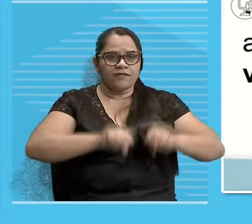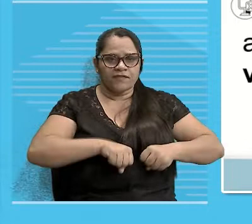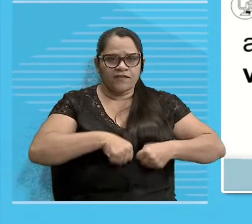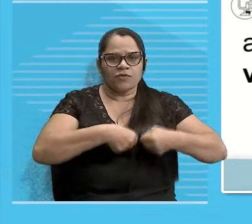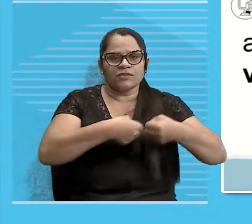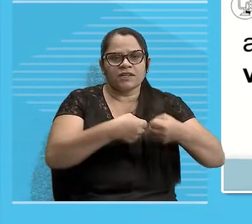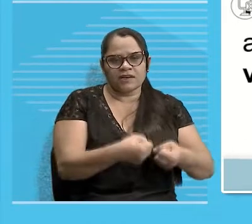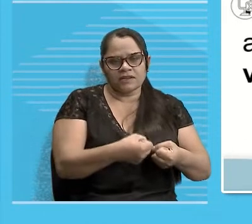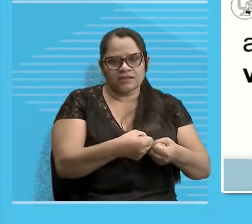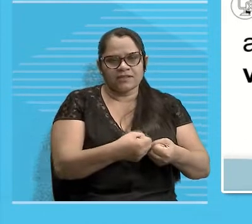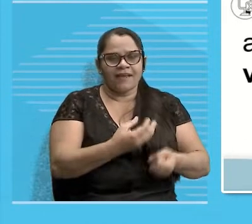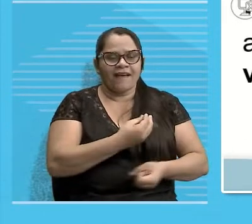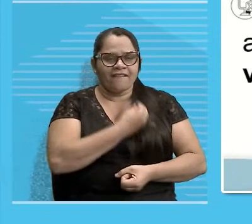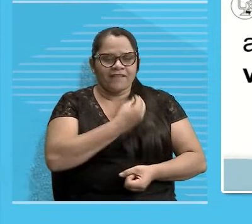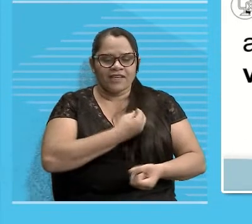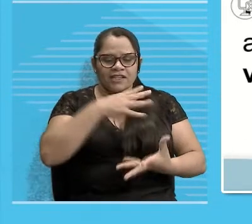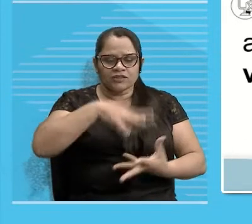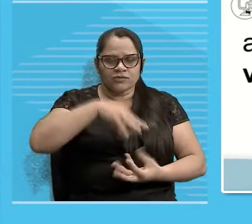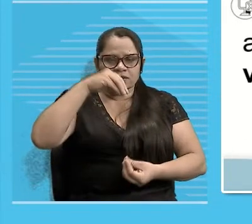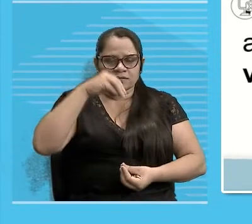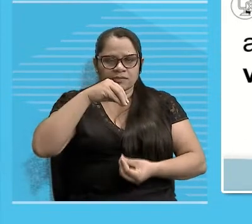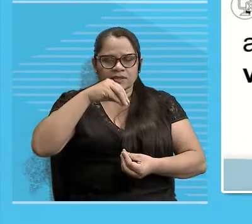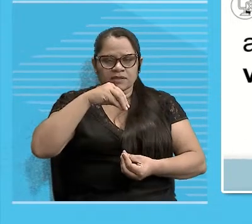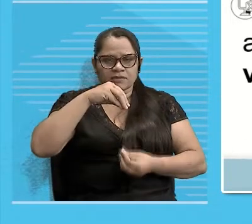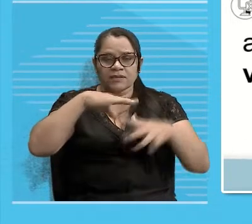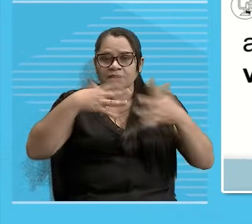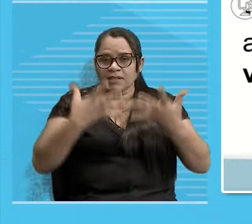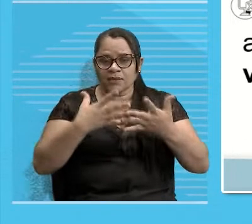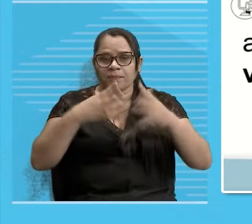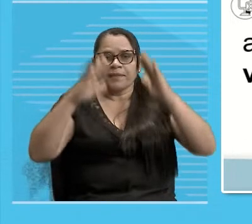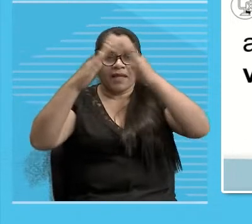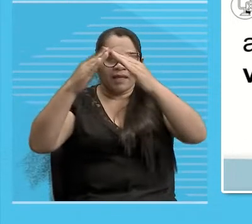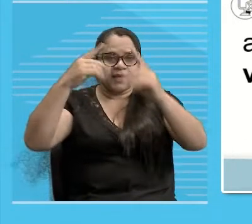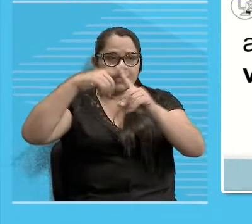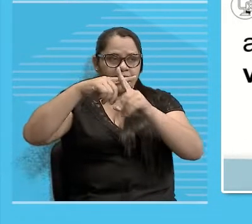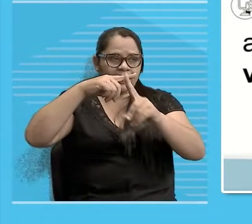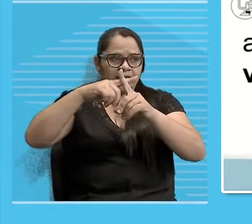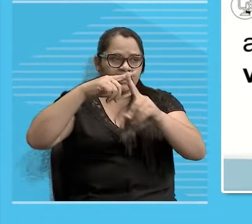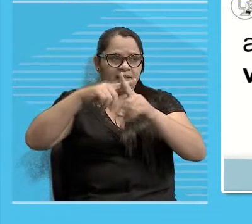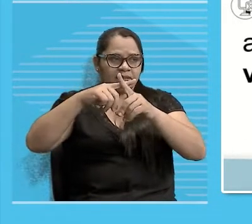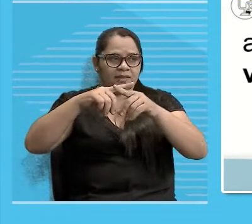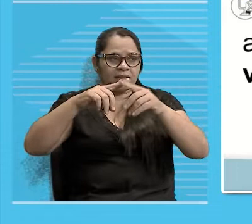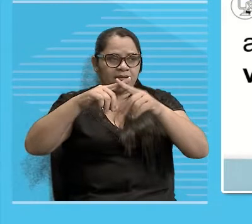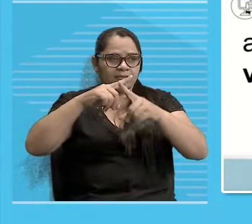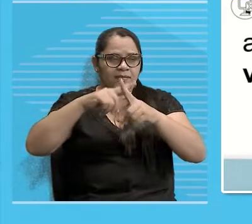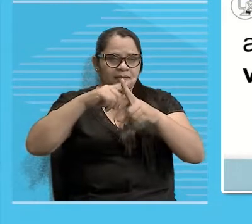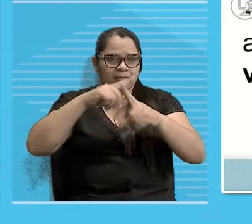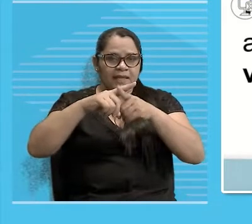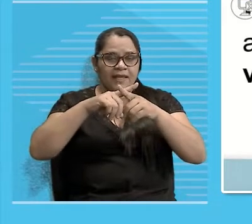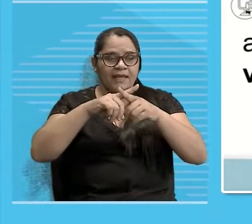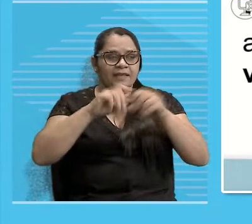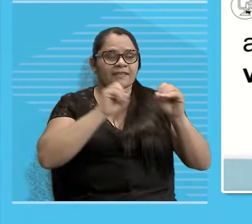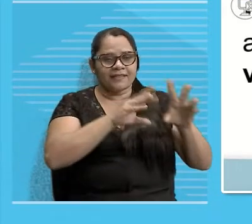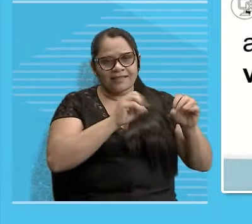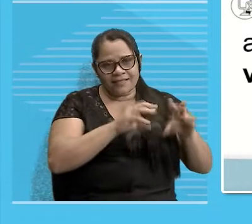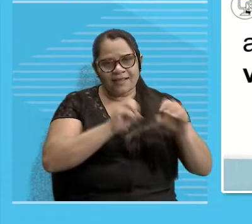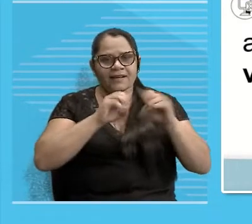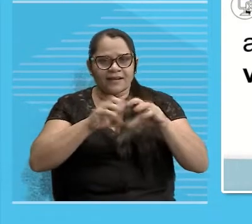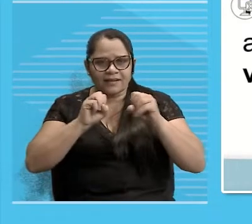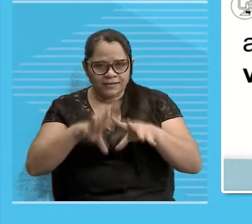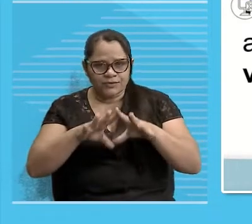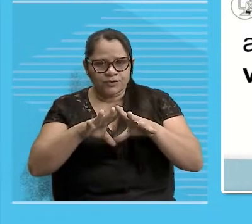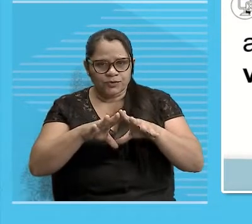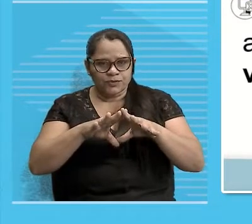ó. A Igreja tentando trazer essa força para os fiéis, né? Fortalecendo a